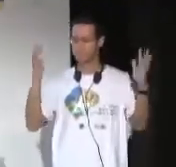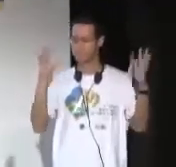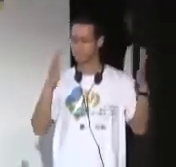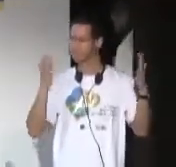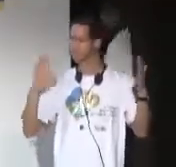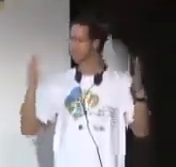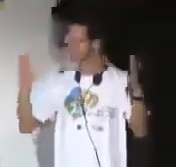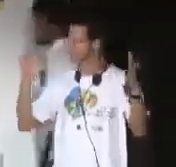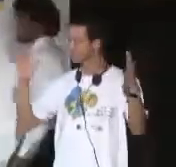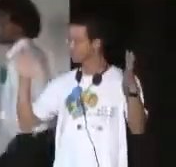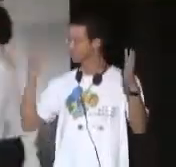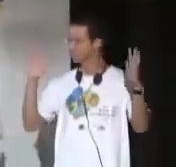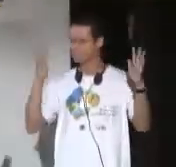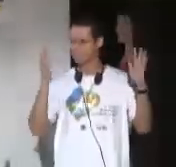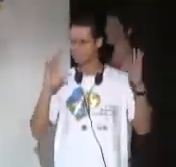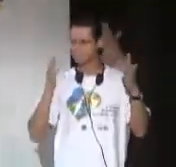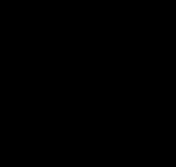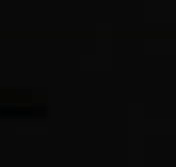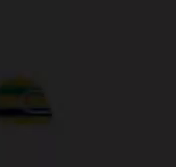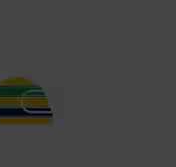Quantas maçãs no total?